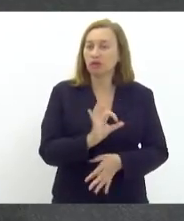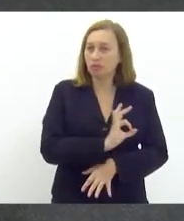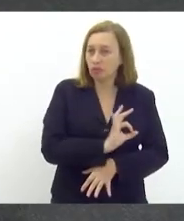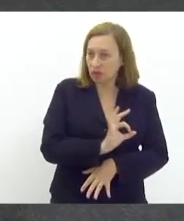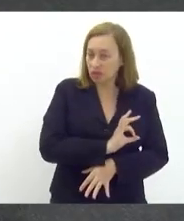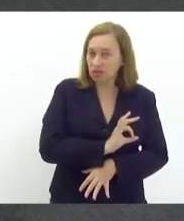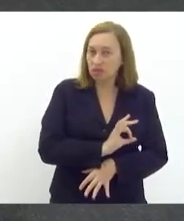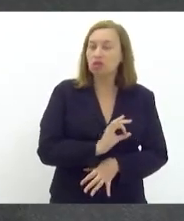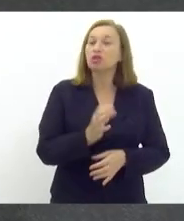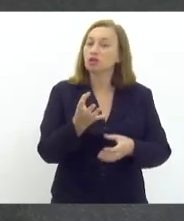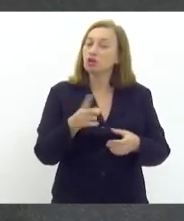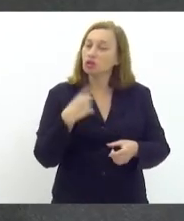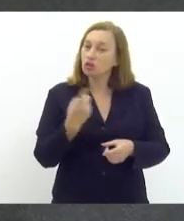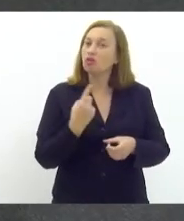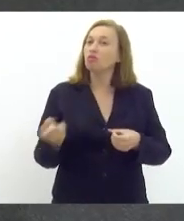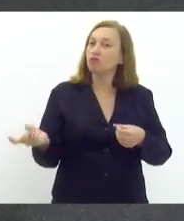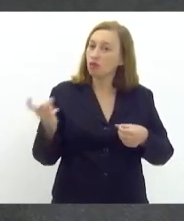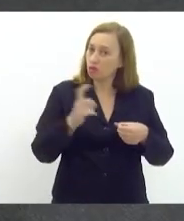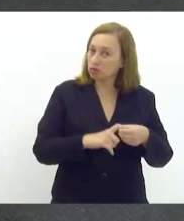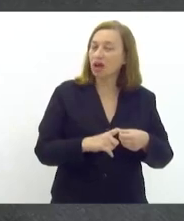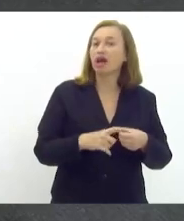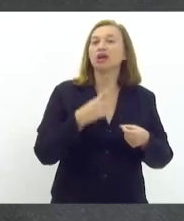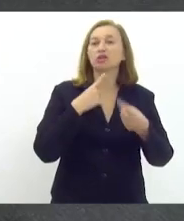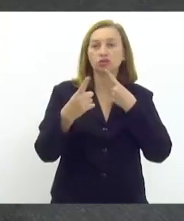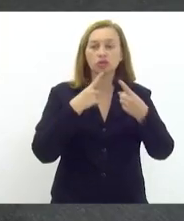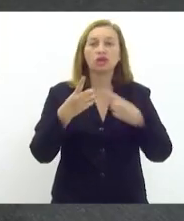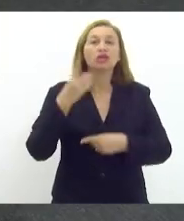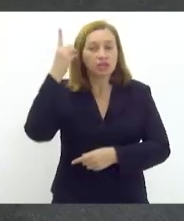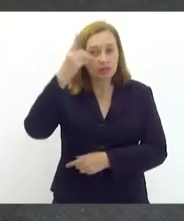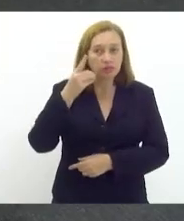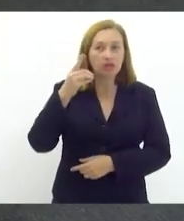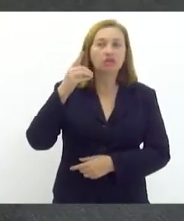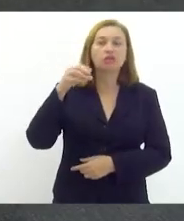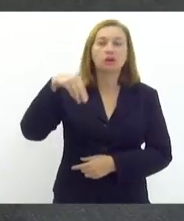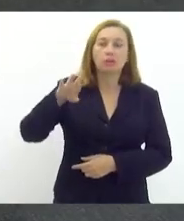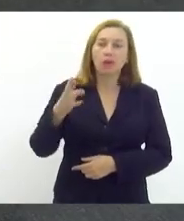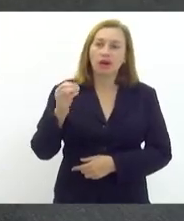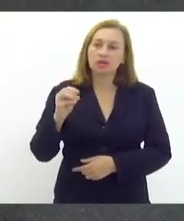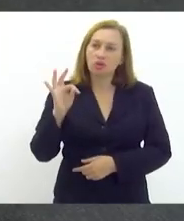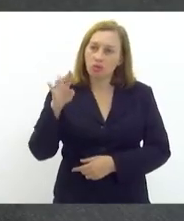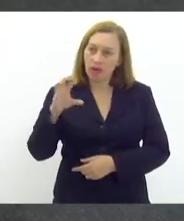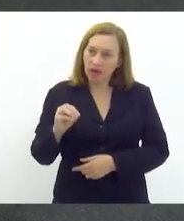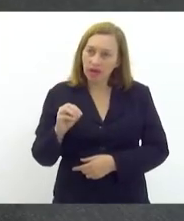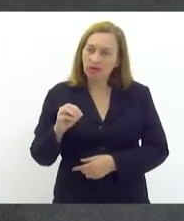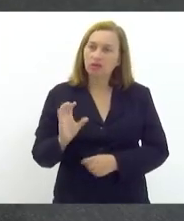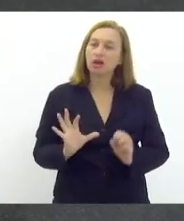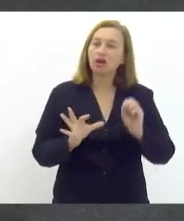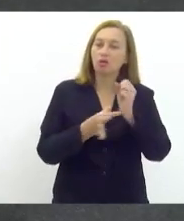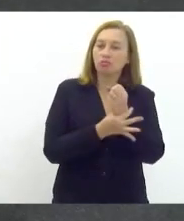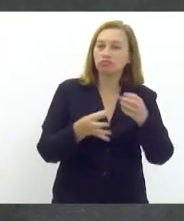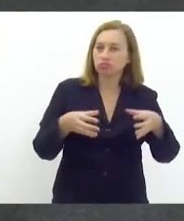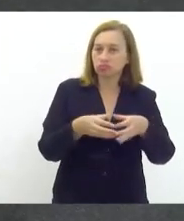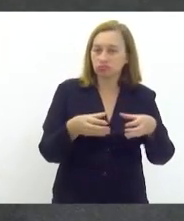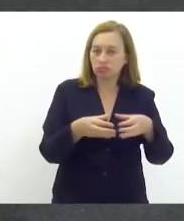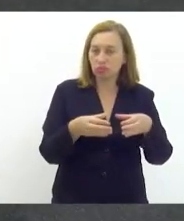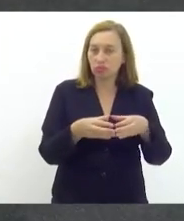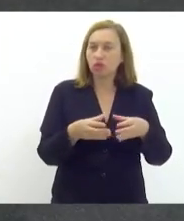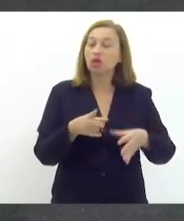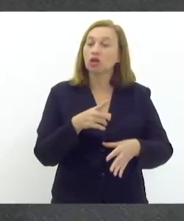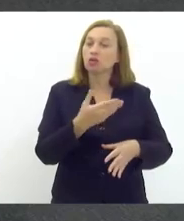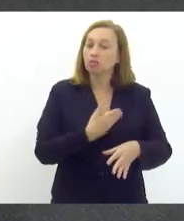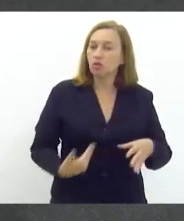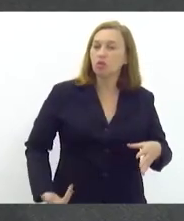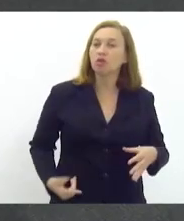retomar esse debate Deputado Márcio Gualberto também tá acompanhando pela comissão de Segurança Pública Nós Vamos